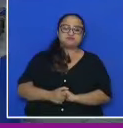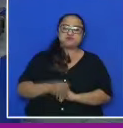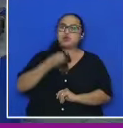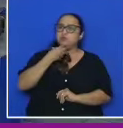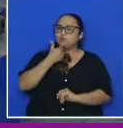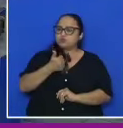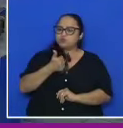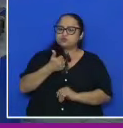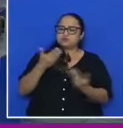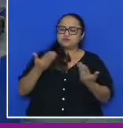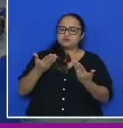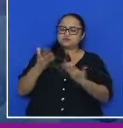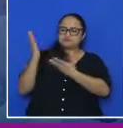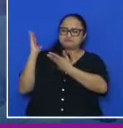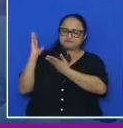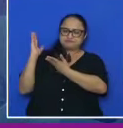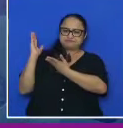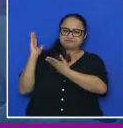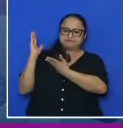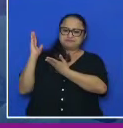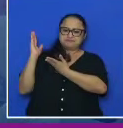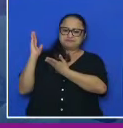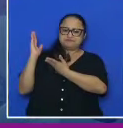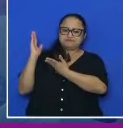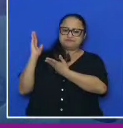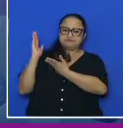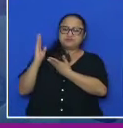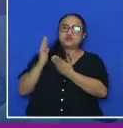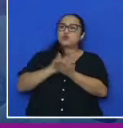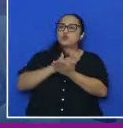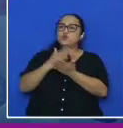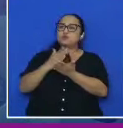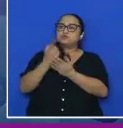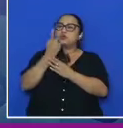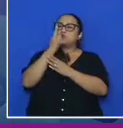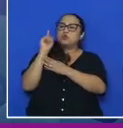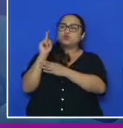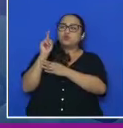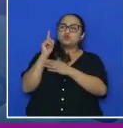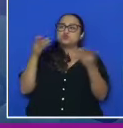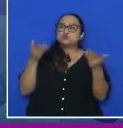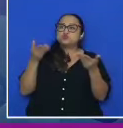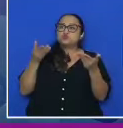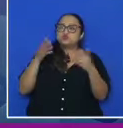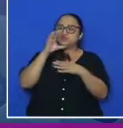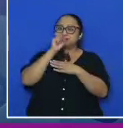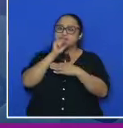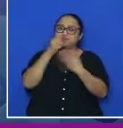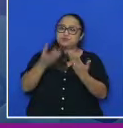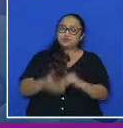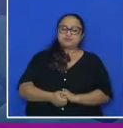Muito bem, vamos lá? Apostas em mãos, bolas posicionadas. Vamos começar o último sorteio deste